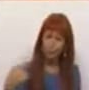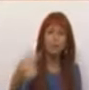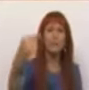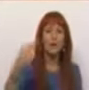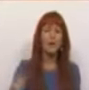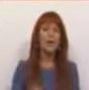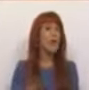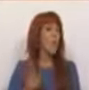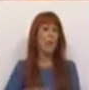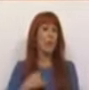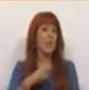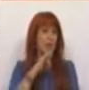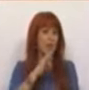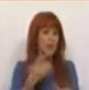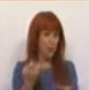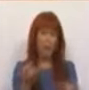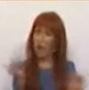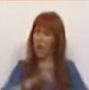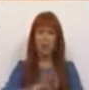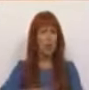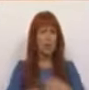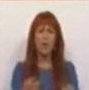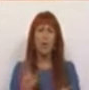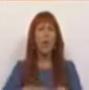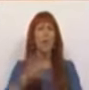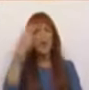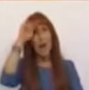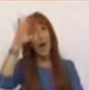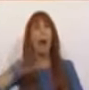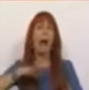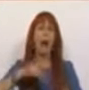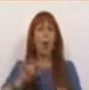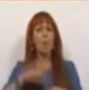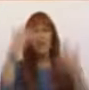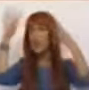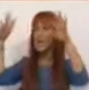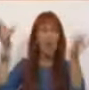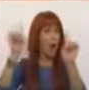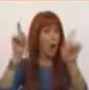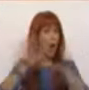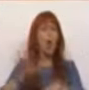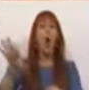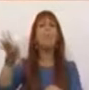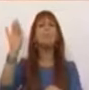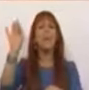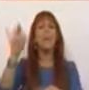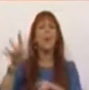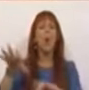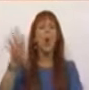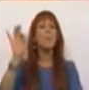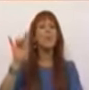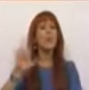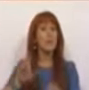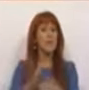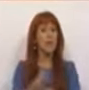anos. Não foi por falta de aviso, senhores deputados, nem foi por engano, nem por distração. Foi por opção. Foi por opção